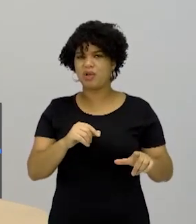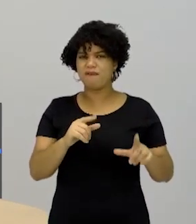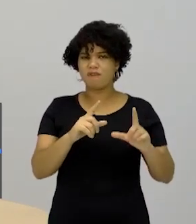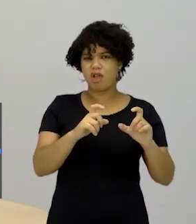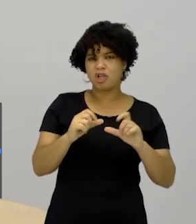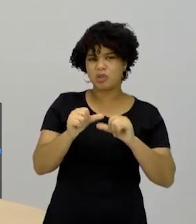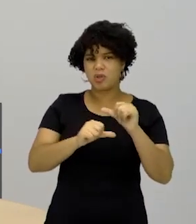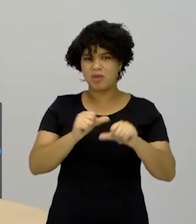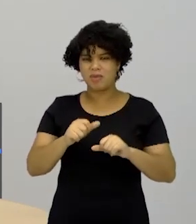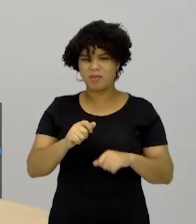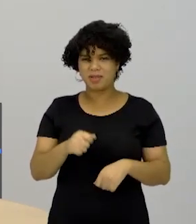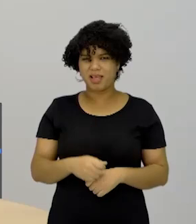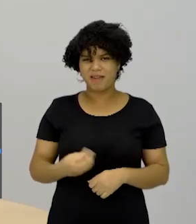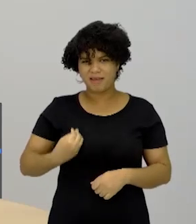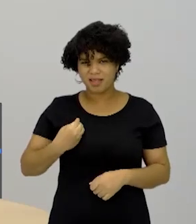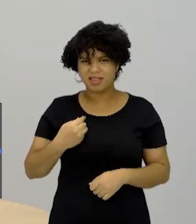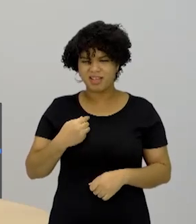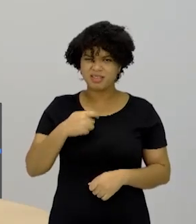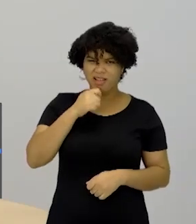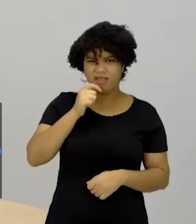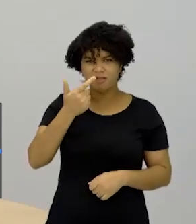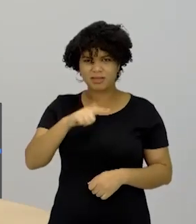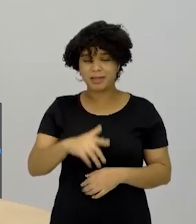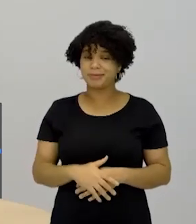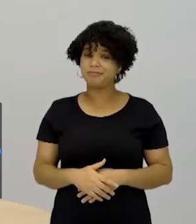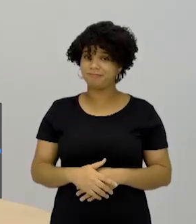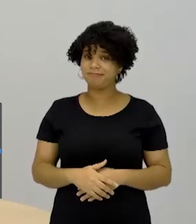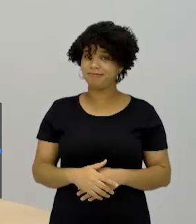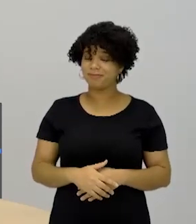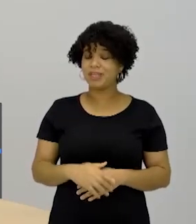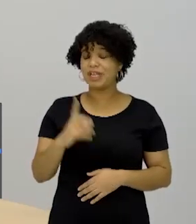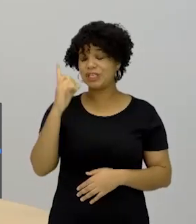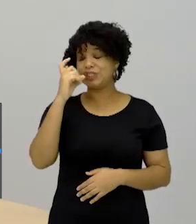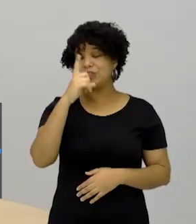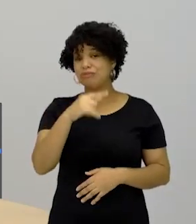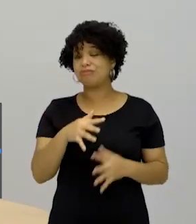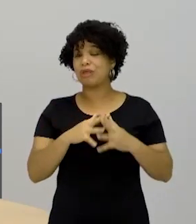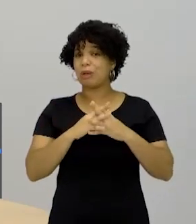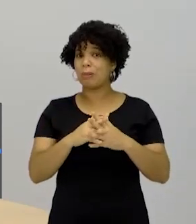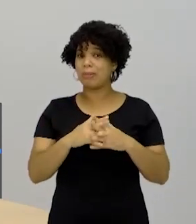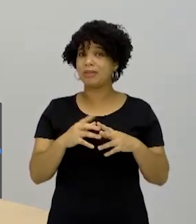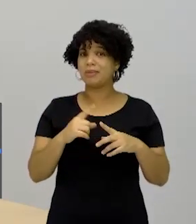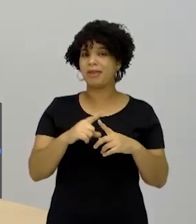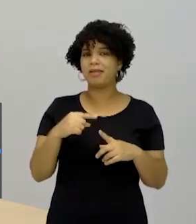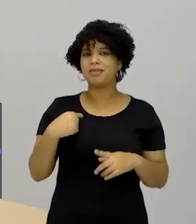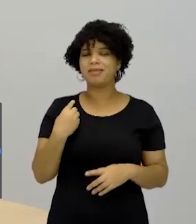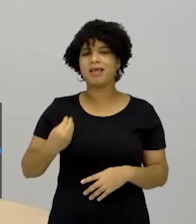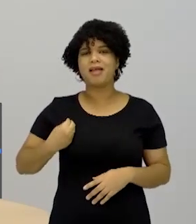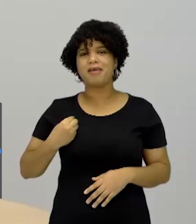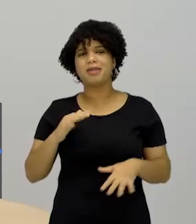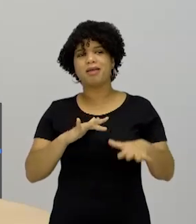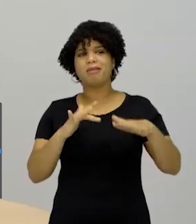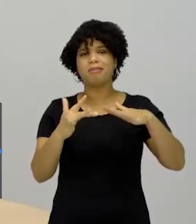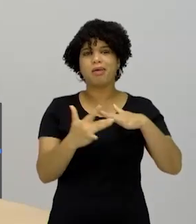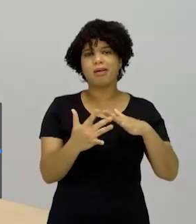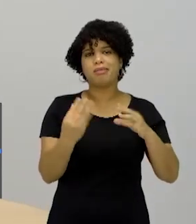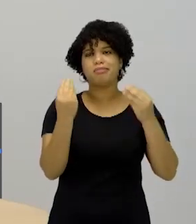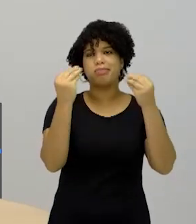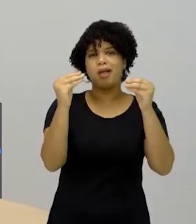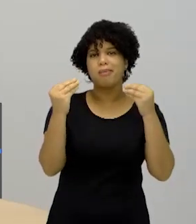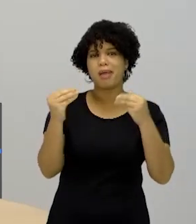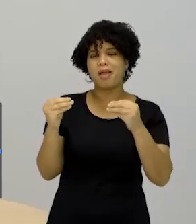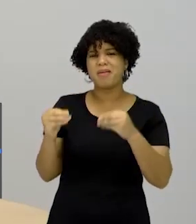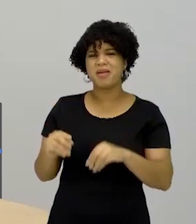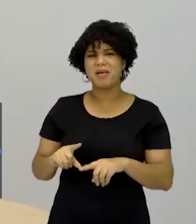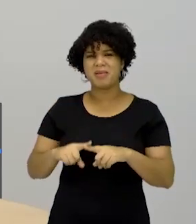pela participação efetiva em redes sociais, compartilhando sonhos, ideias e perfis falsos, tentando